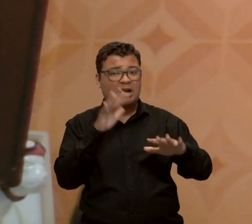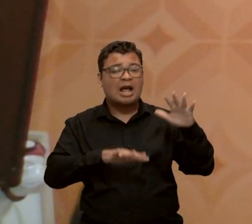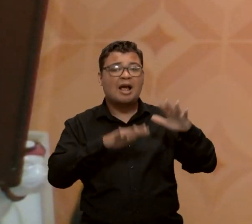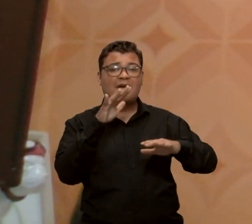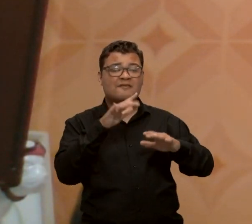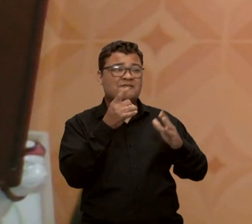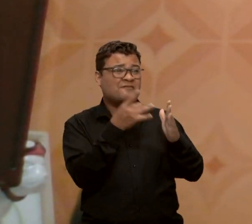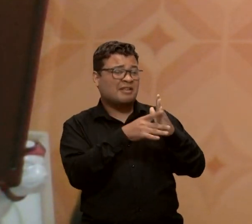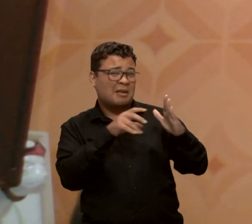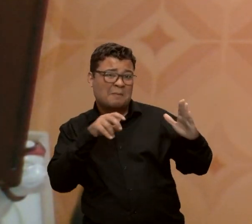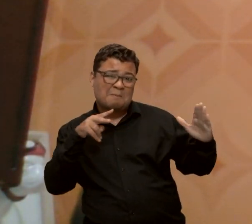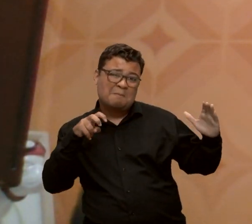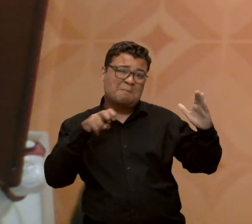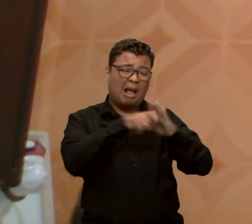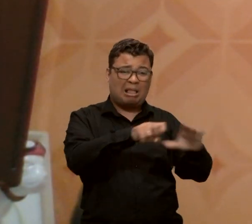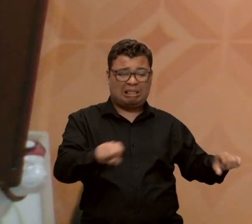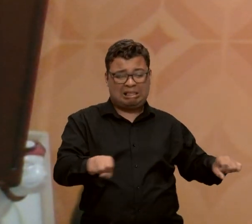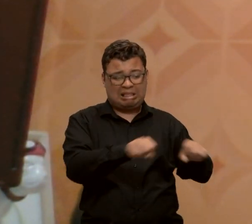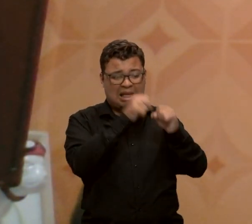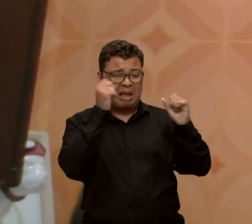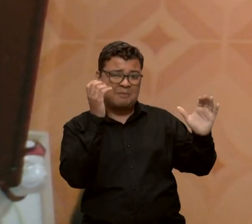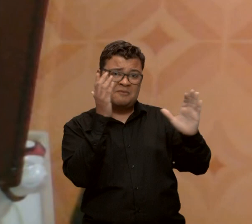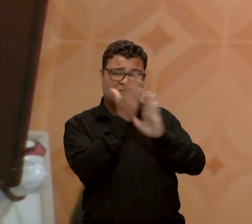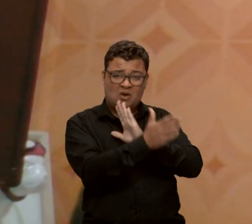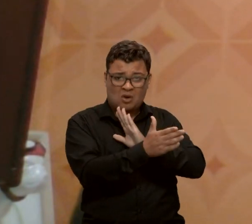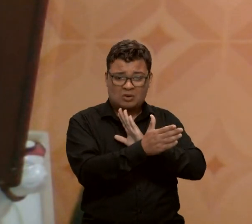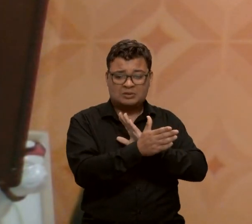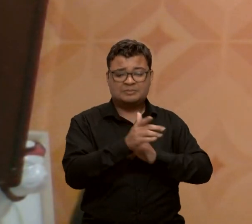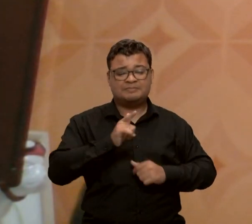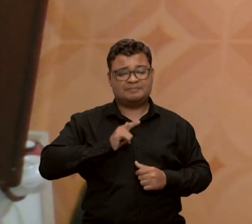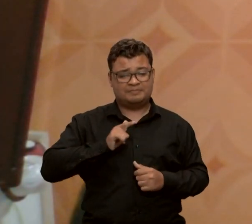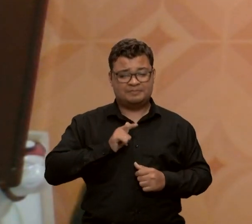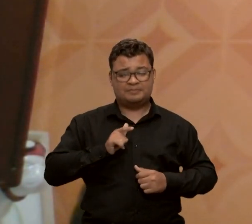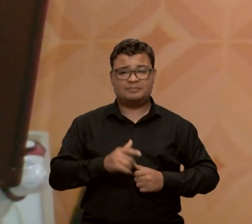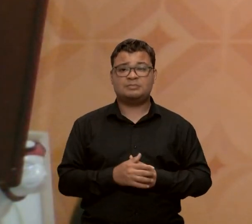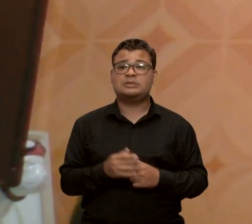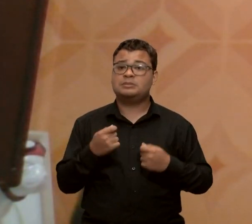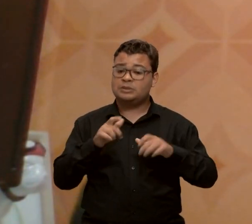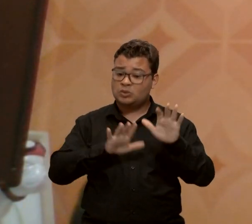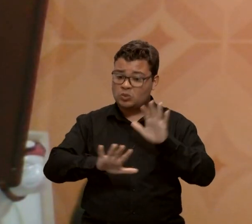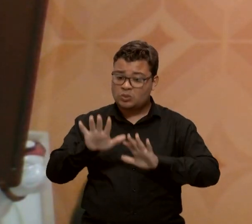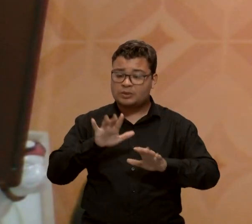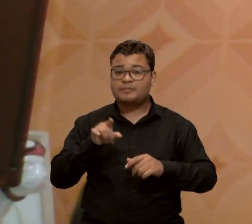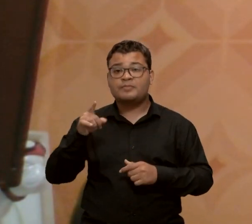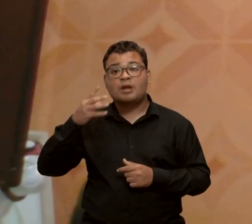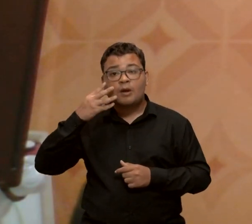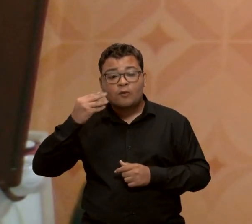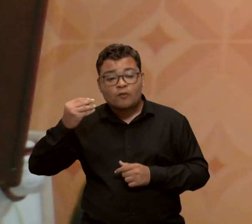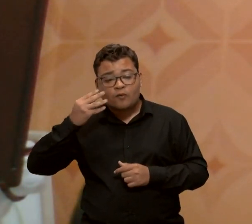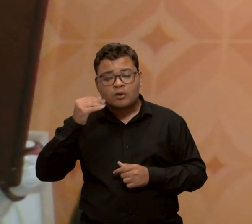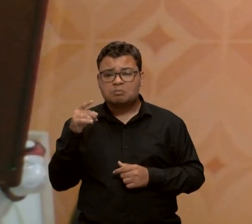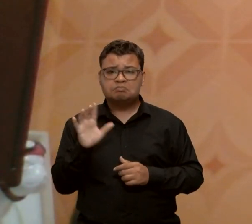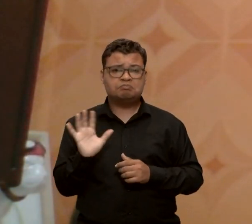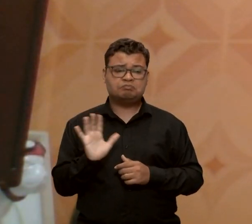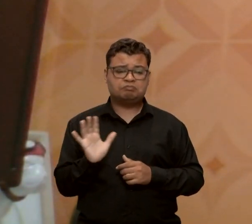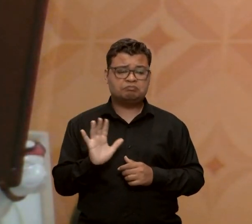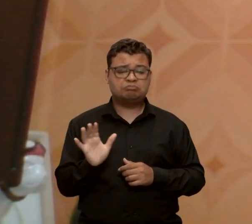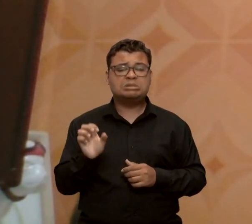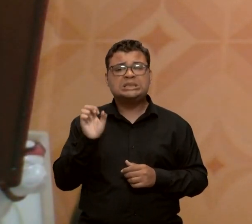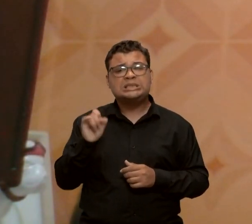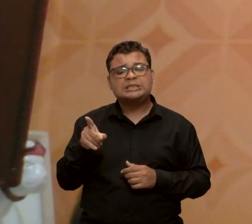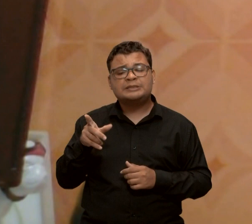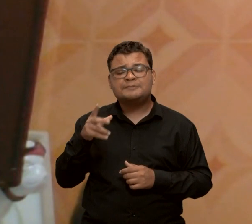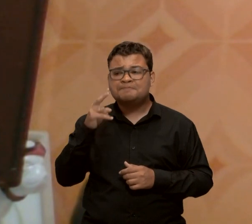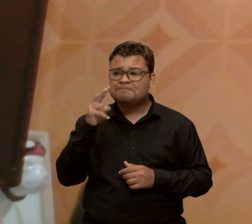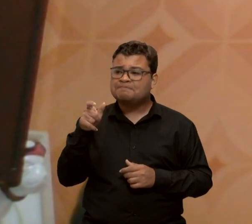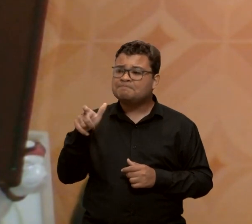quando não se machuca, ele ainda foge para a rua. Então, muito cuidado com isso. O felino não, o felino, se ele achar